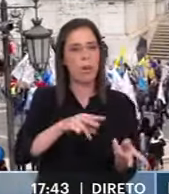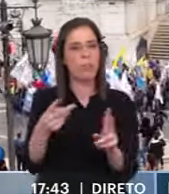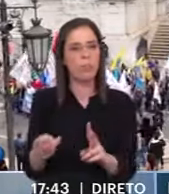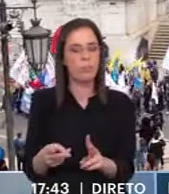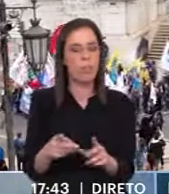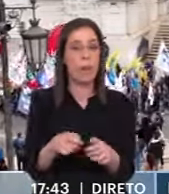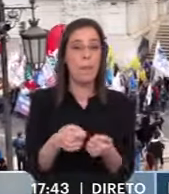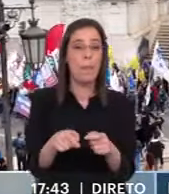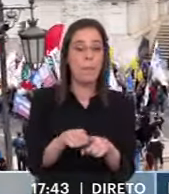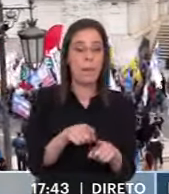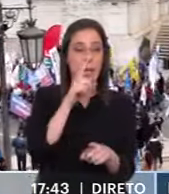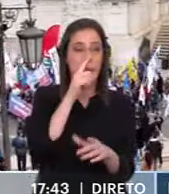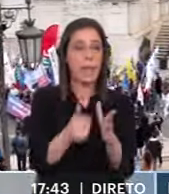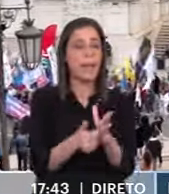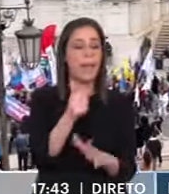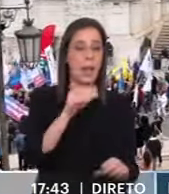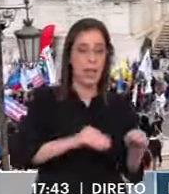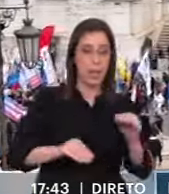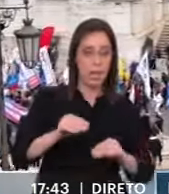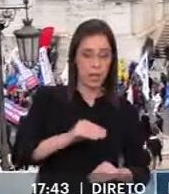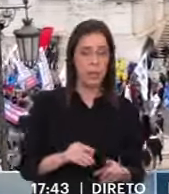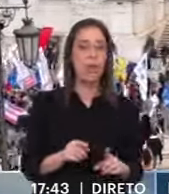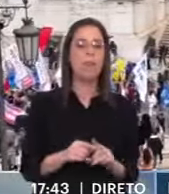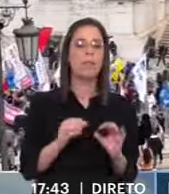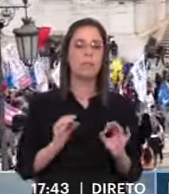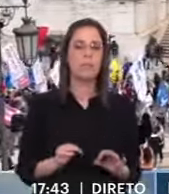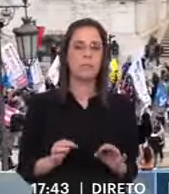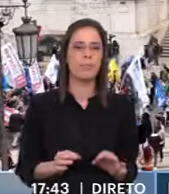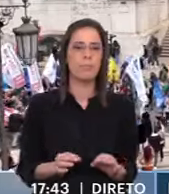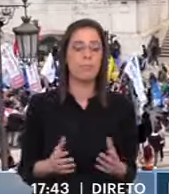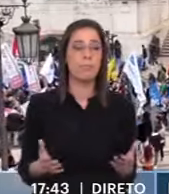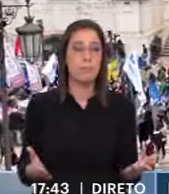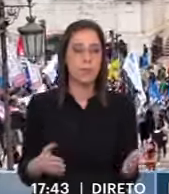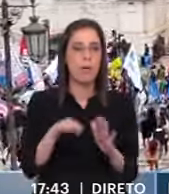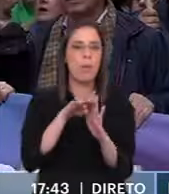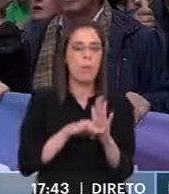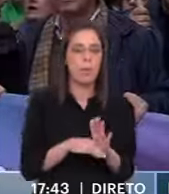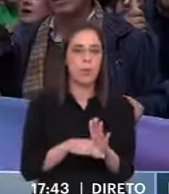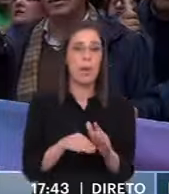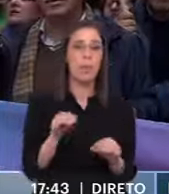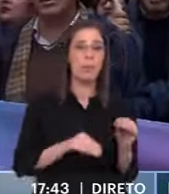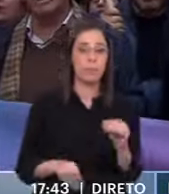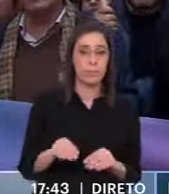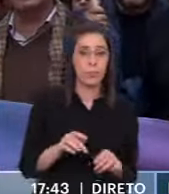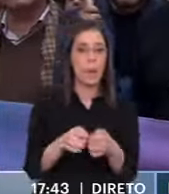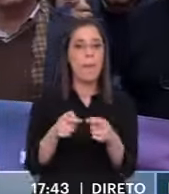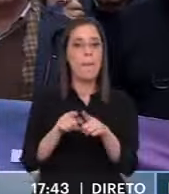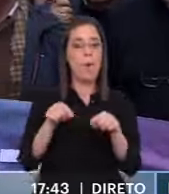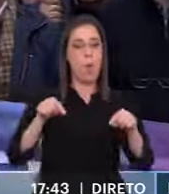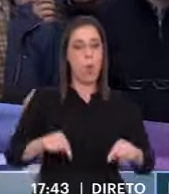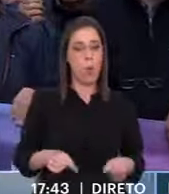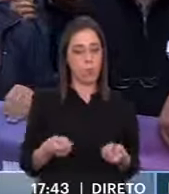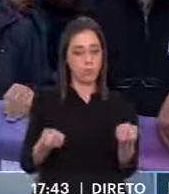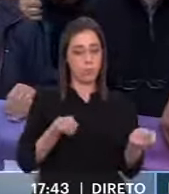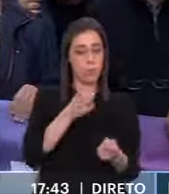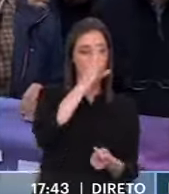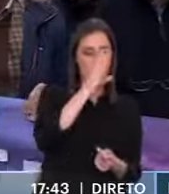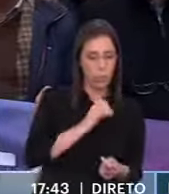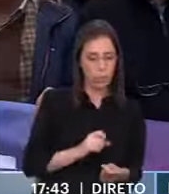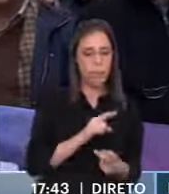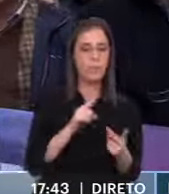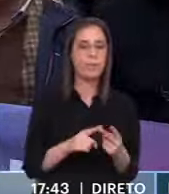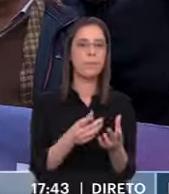dos partidos que ganharam as eleições, e, efetivamente, quer dos programas eleitorais dos partidos que hoje são governação, quer